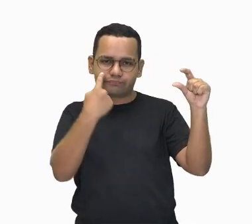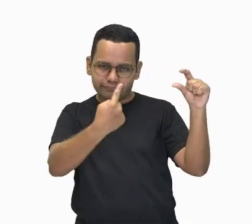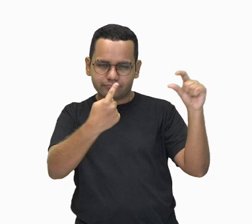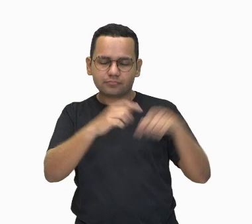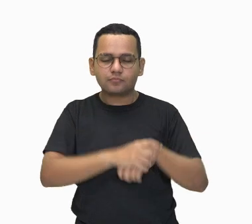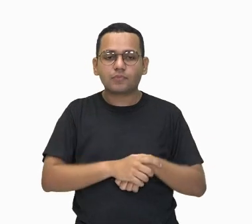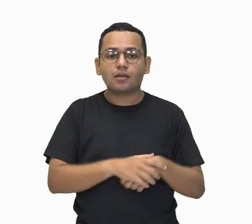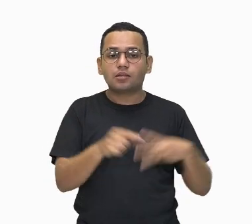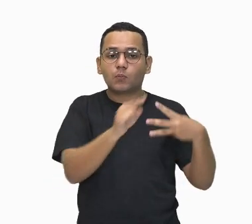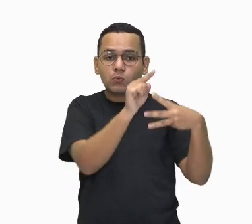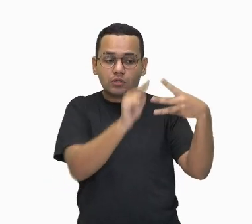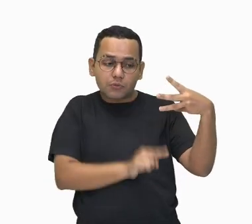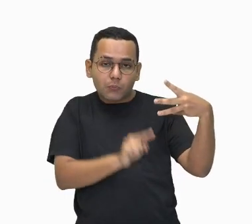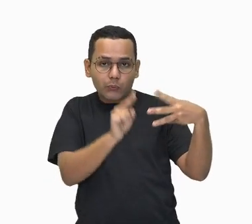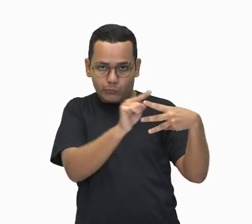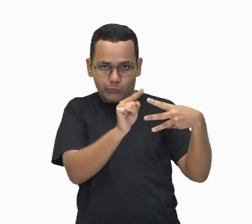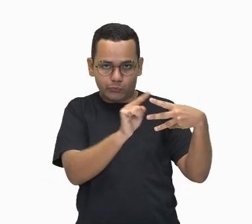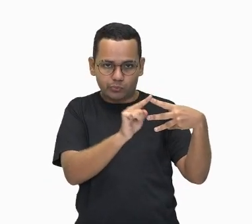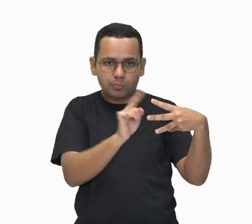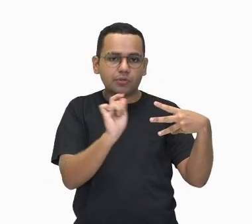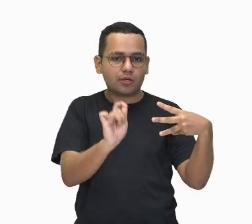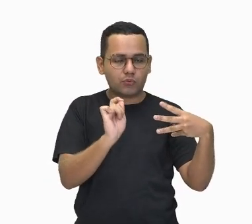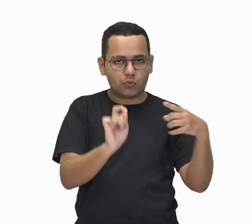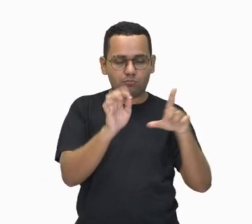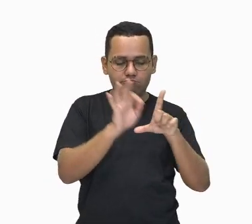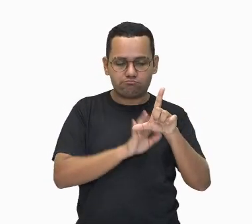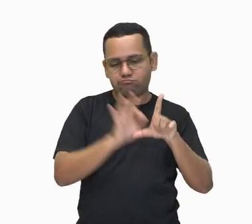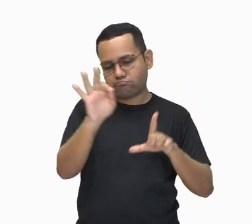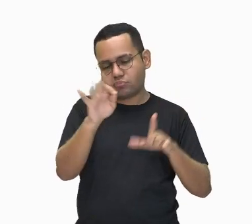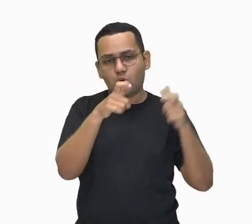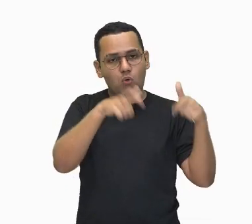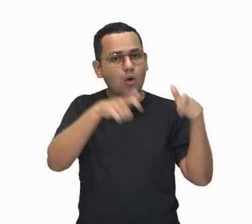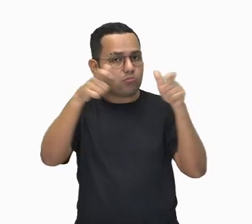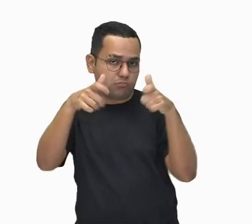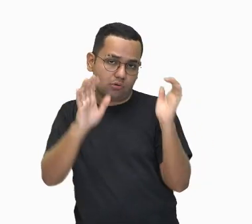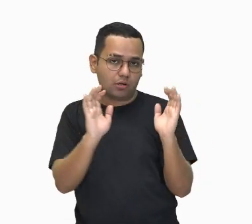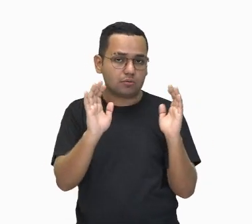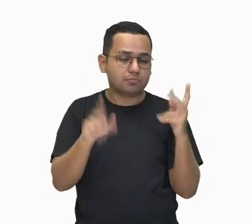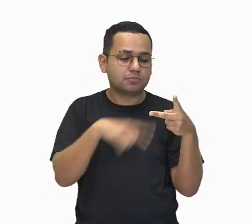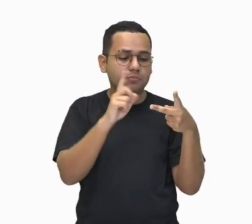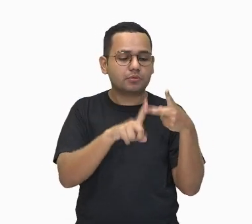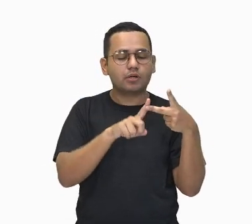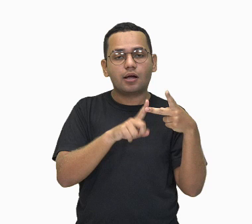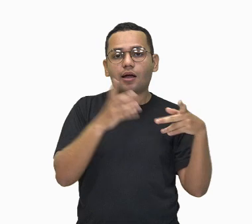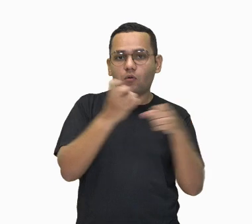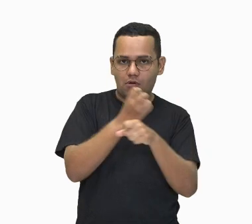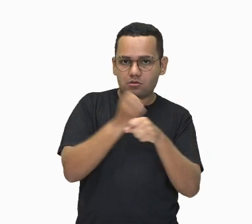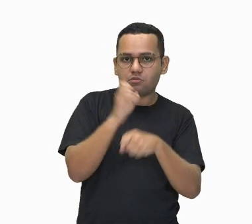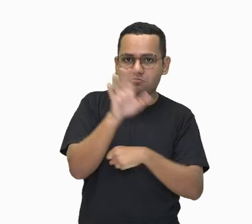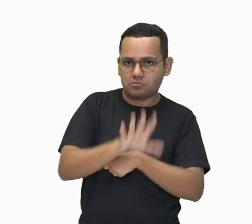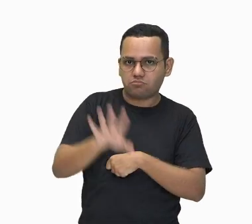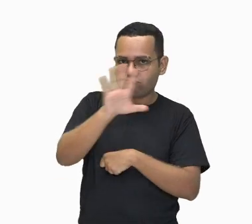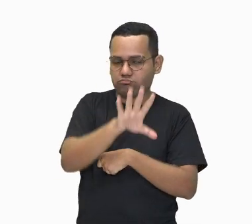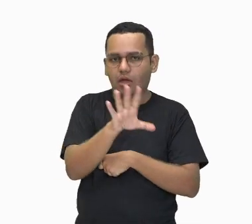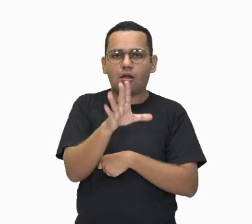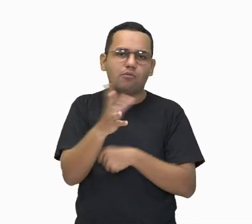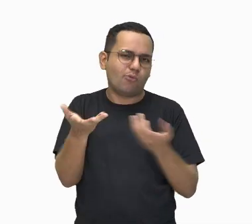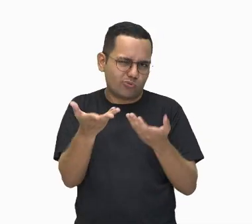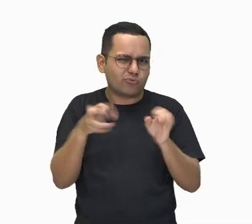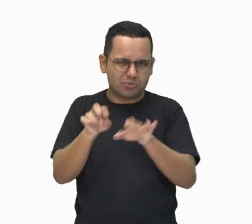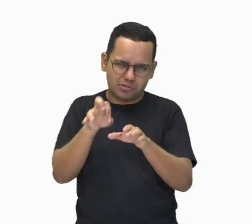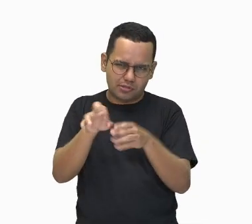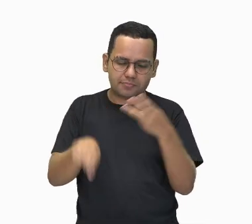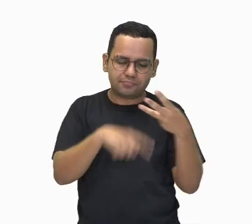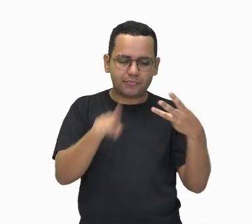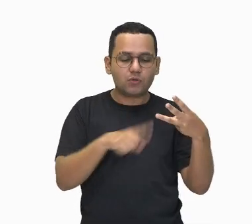angular. Os 2 pontos distintos, a equação geral, que é o principal foco aqui da nossa aula, tá?